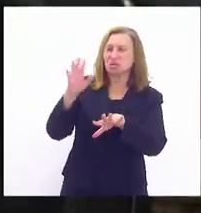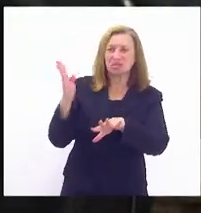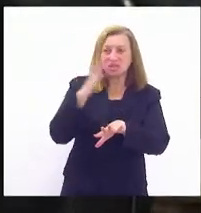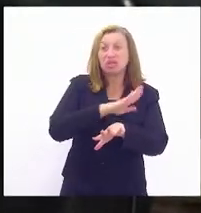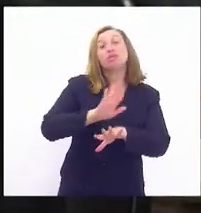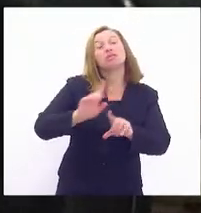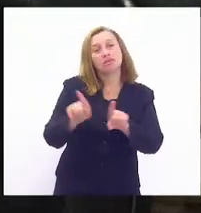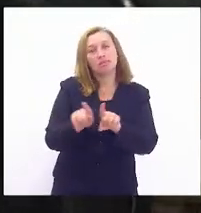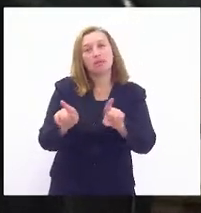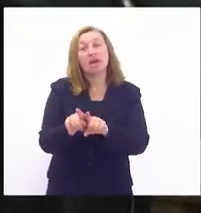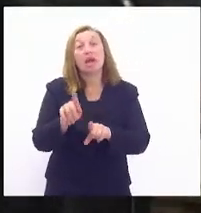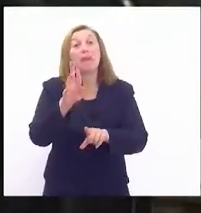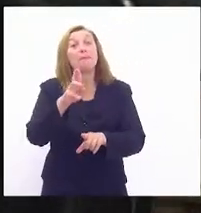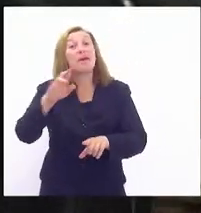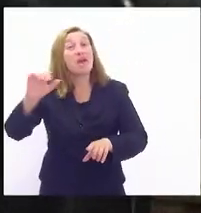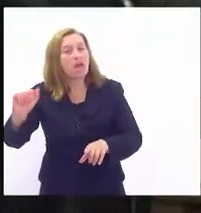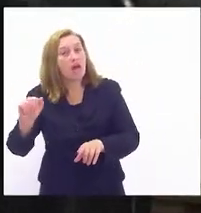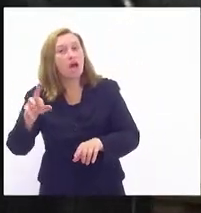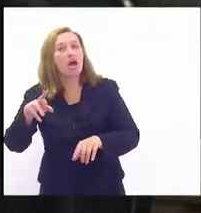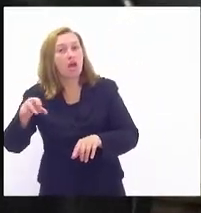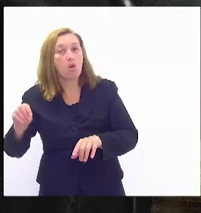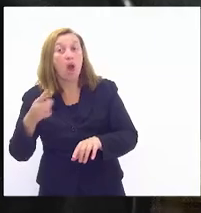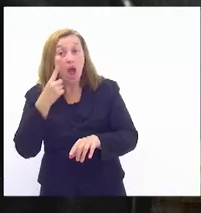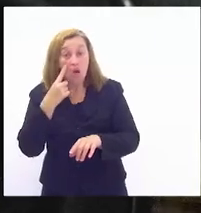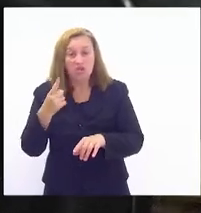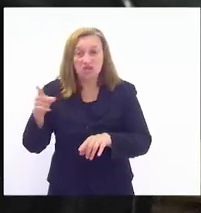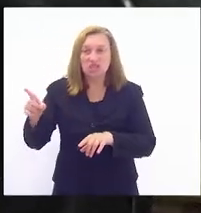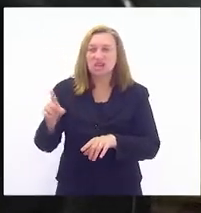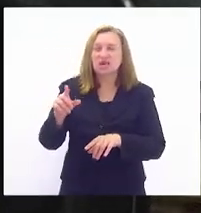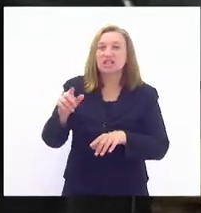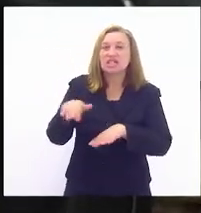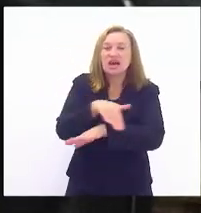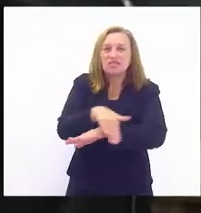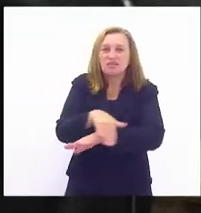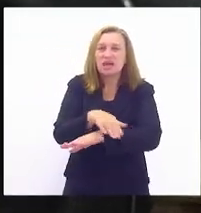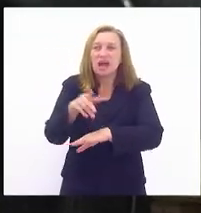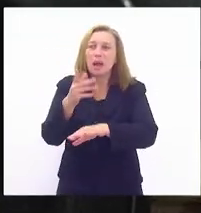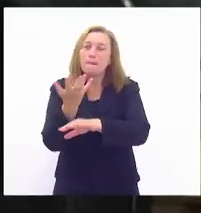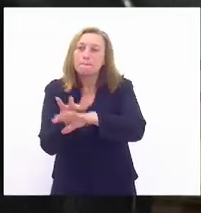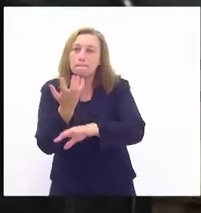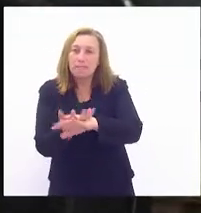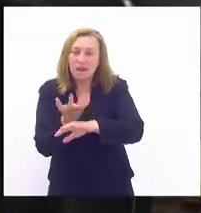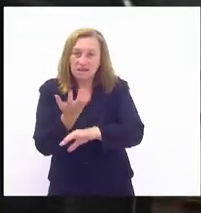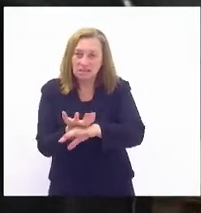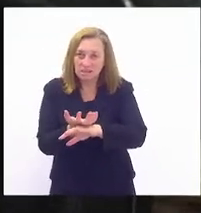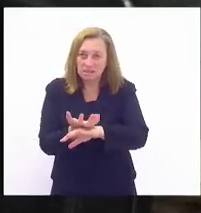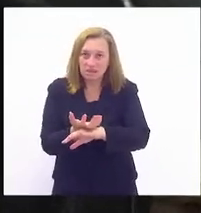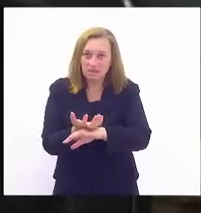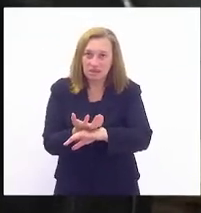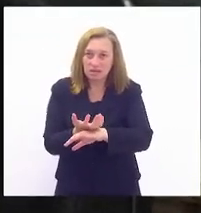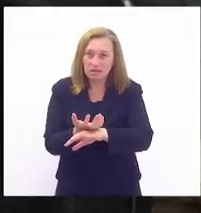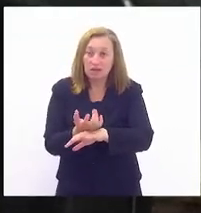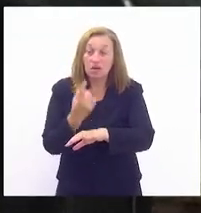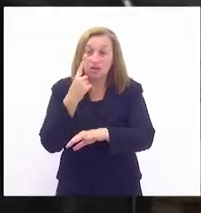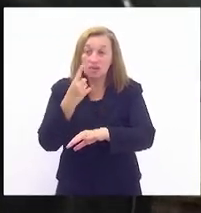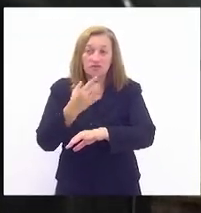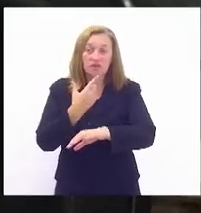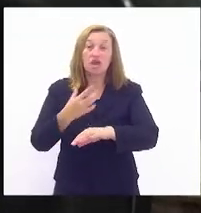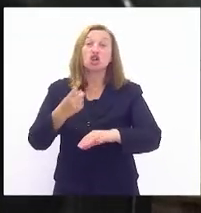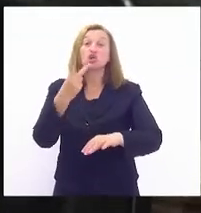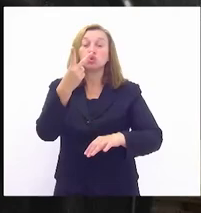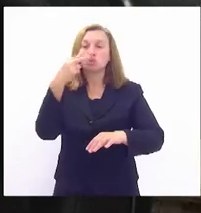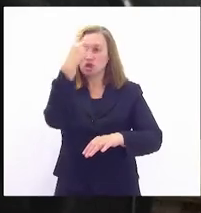Rio. Se você fica na vila, na Praça Juarez Antunes, coloca uma camisa branca, senta ali e fica umas 2 horas sentado